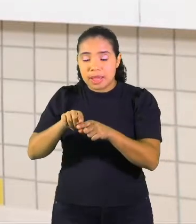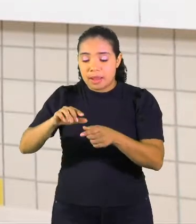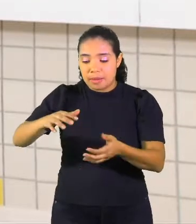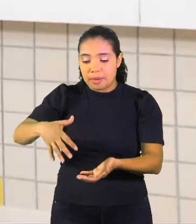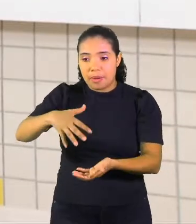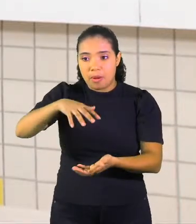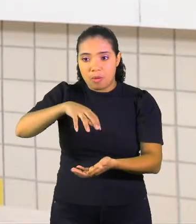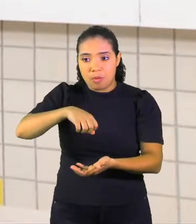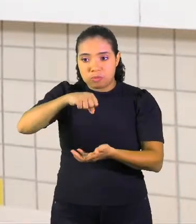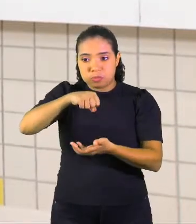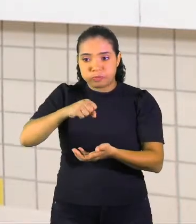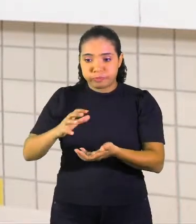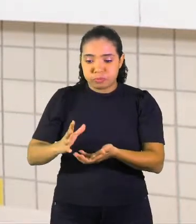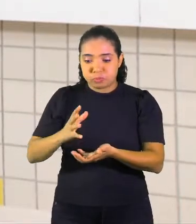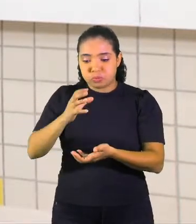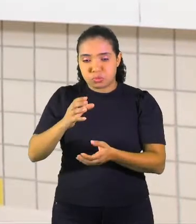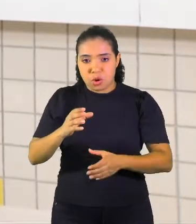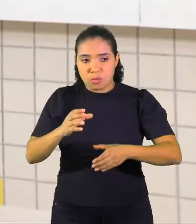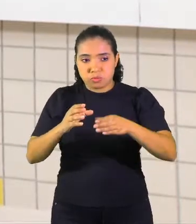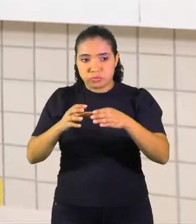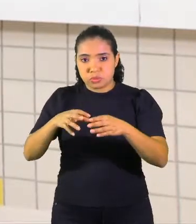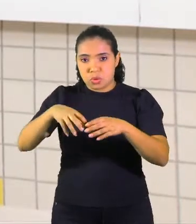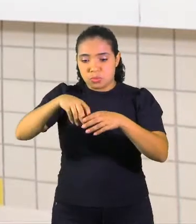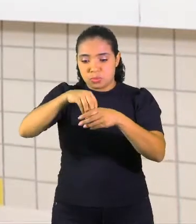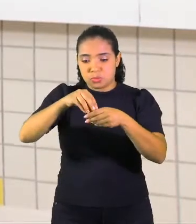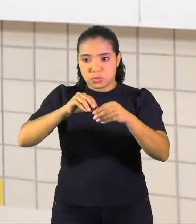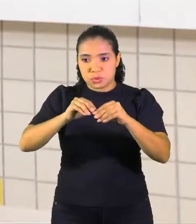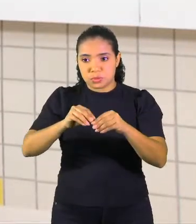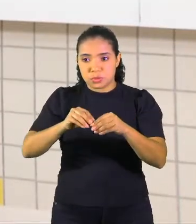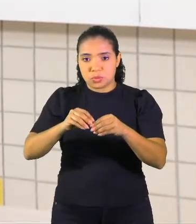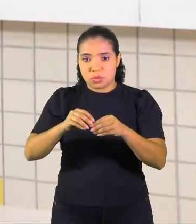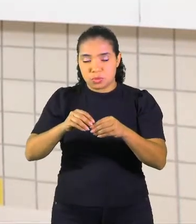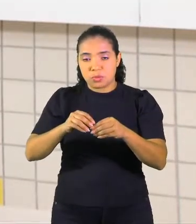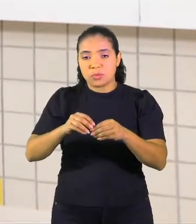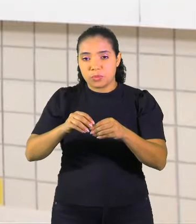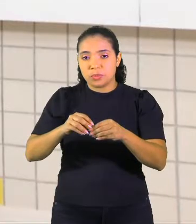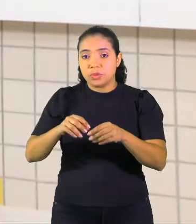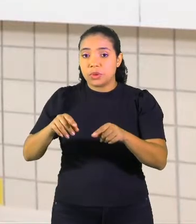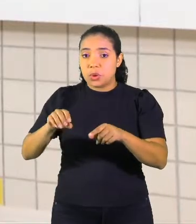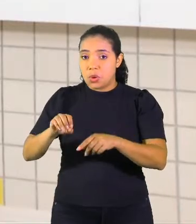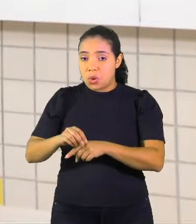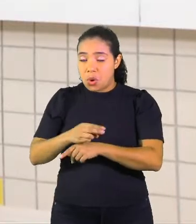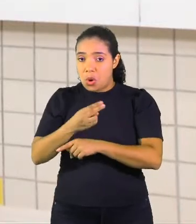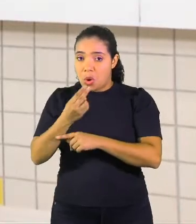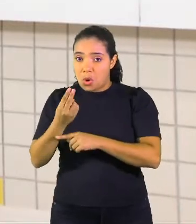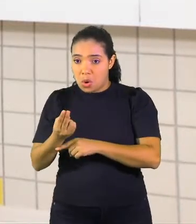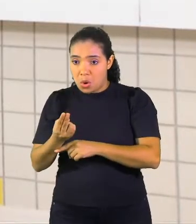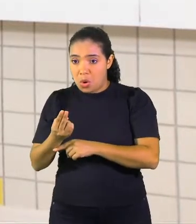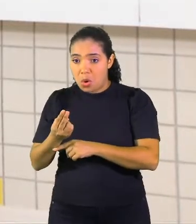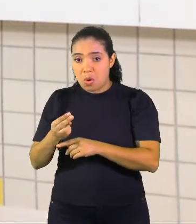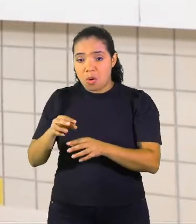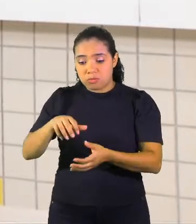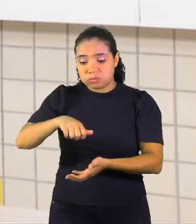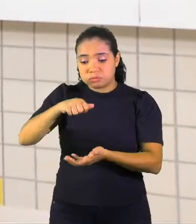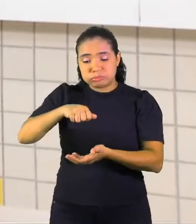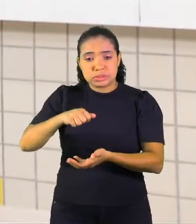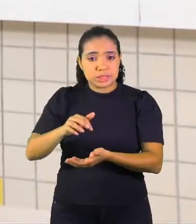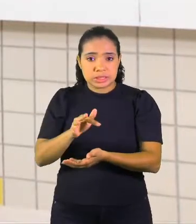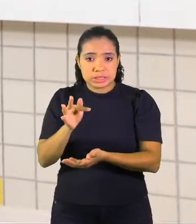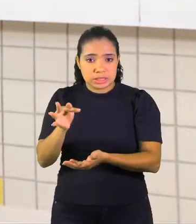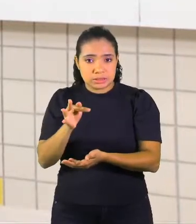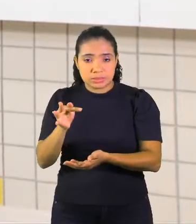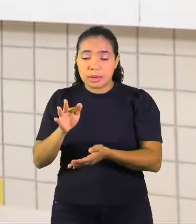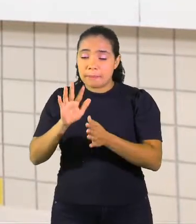às vezes a vácuo, que é sem o ar para manter o aroma, ou na embalagem simples,